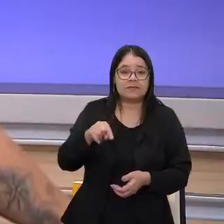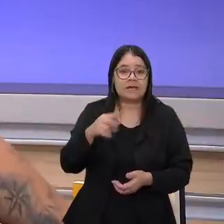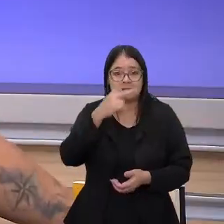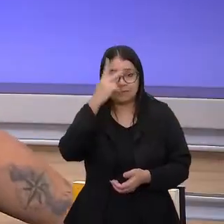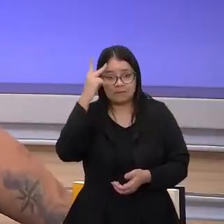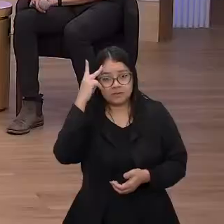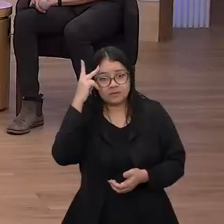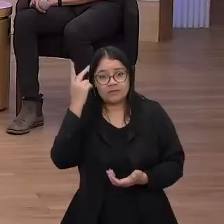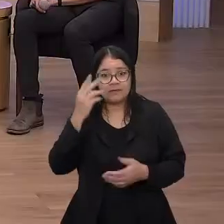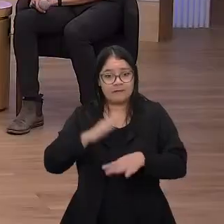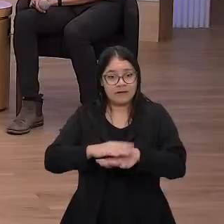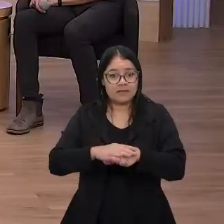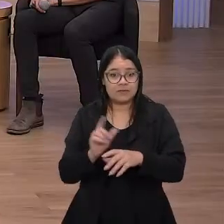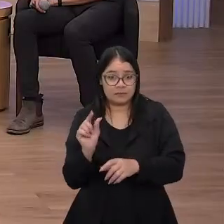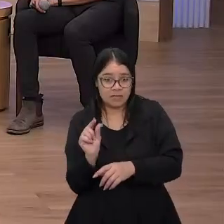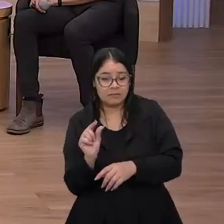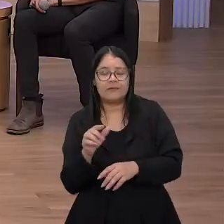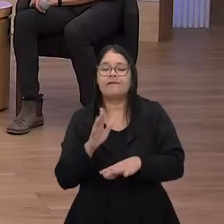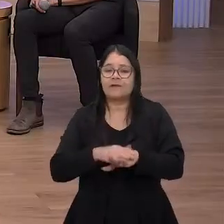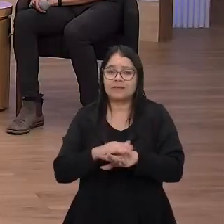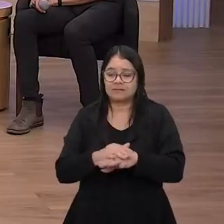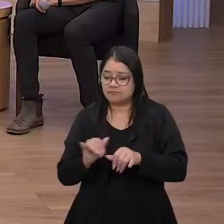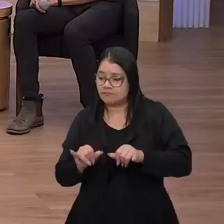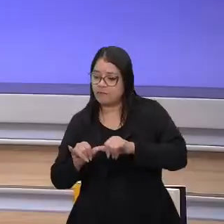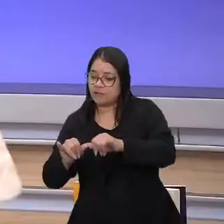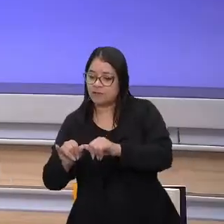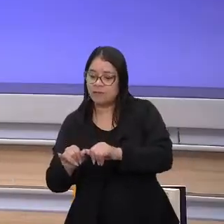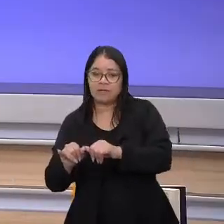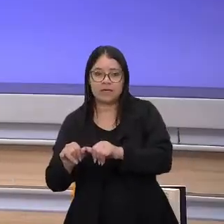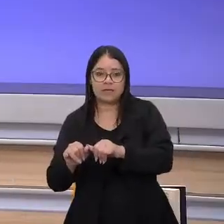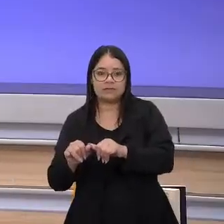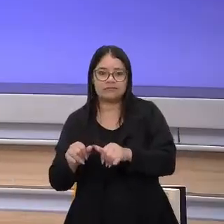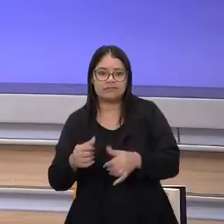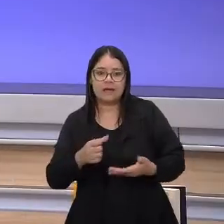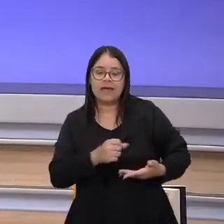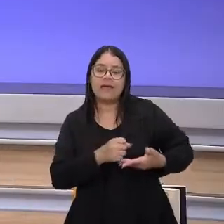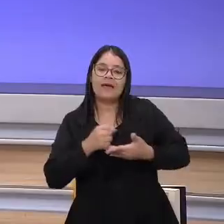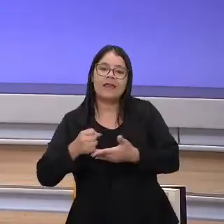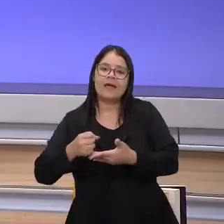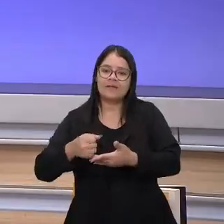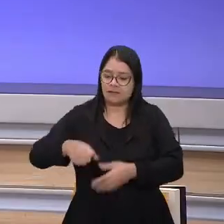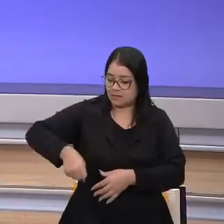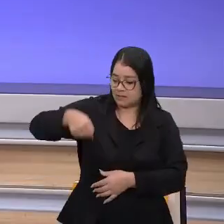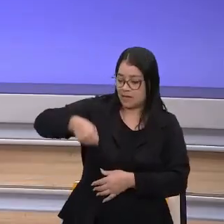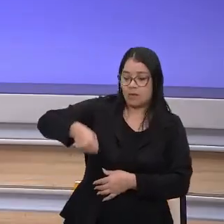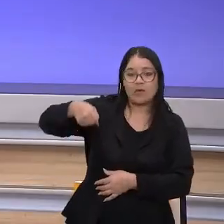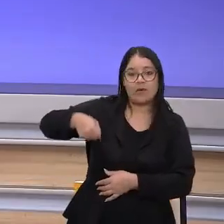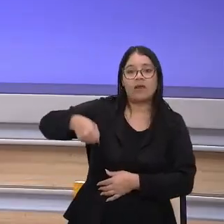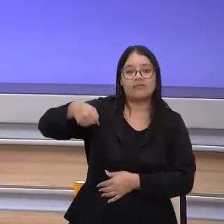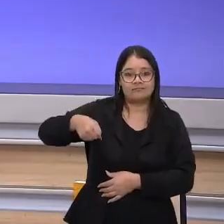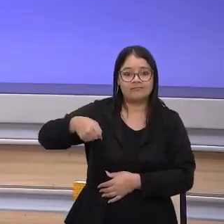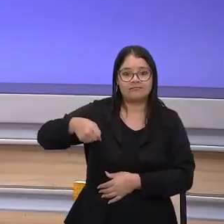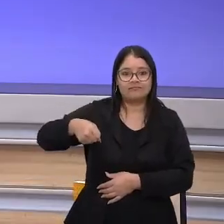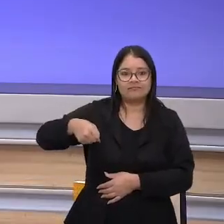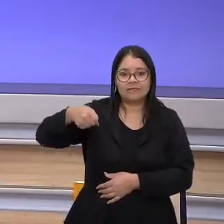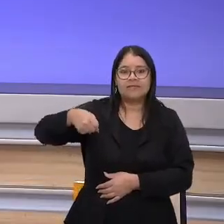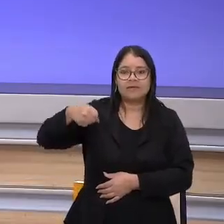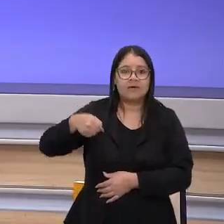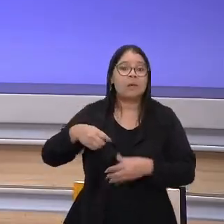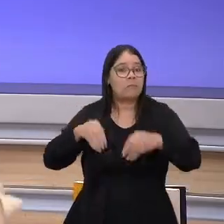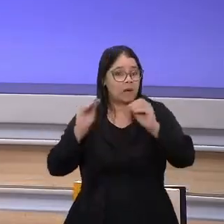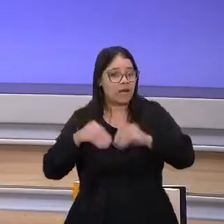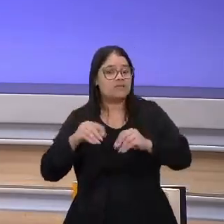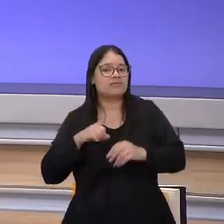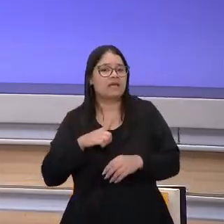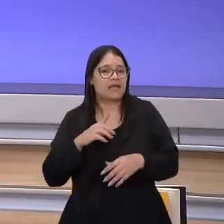Vai até o mercado, leva a sua sacola. Leva a sua bag, leva a sua sacola, leve a sua sacolinha plástica que